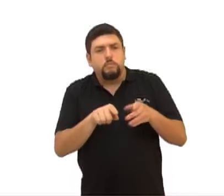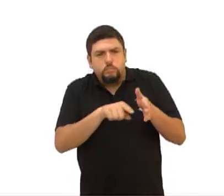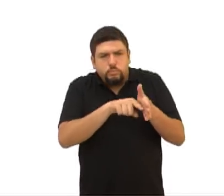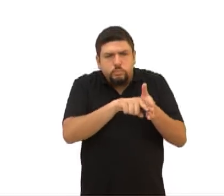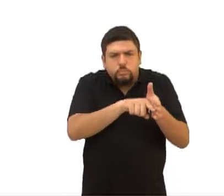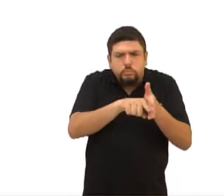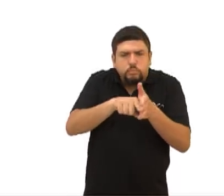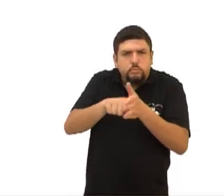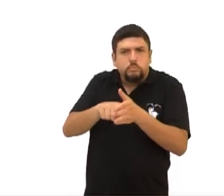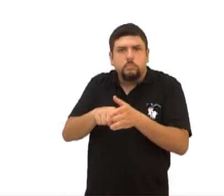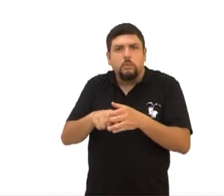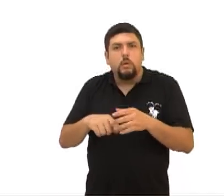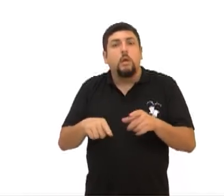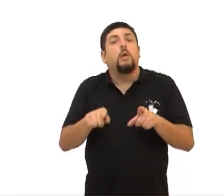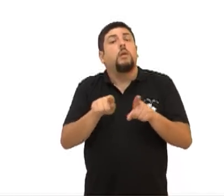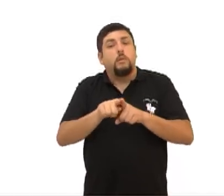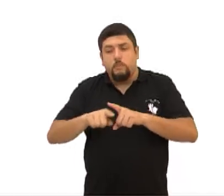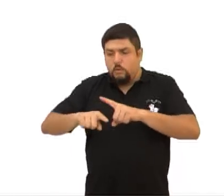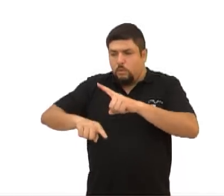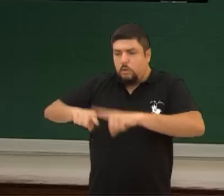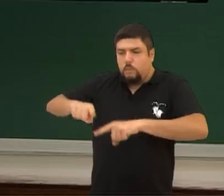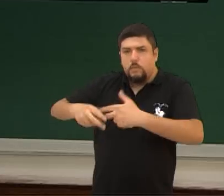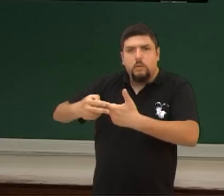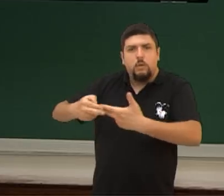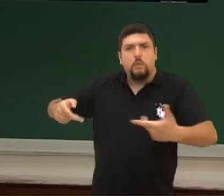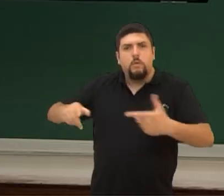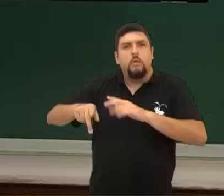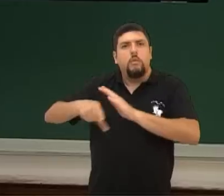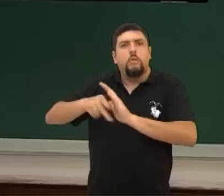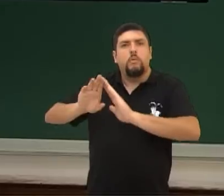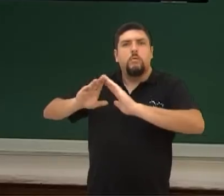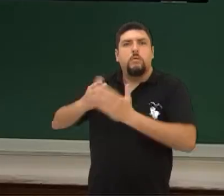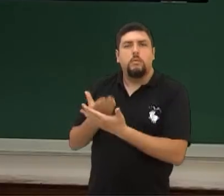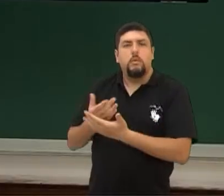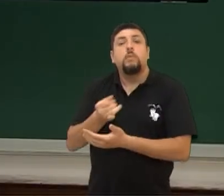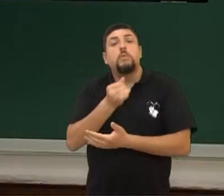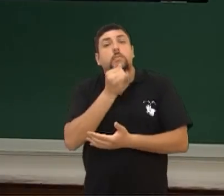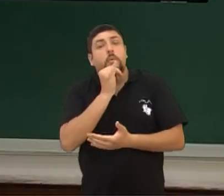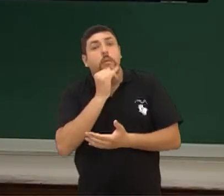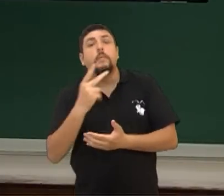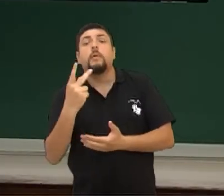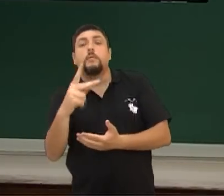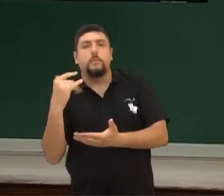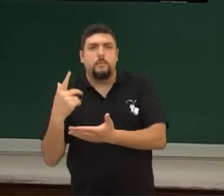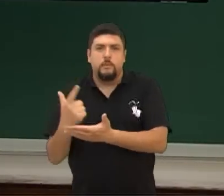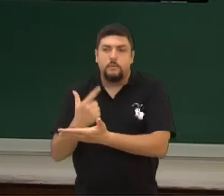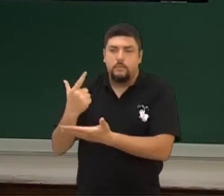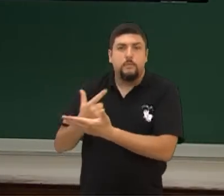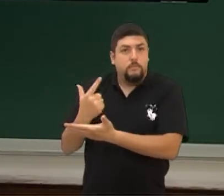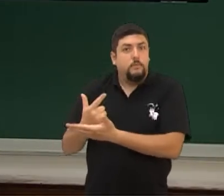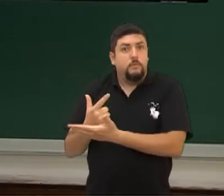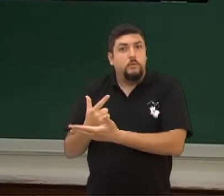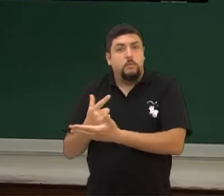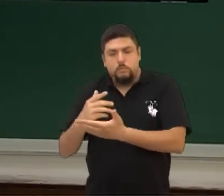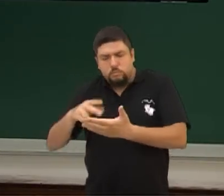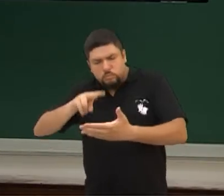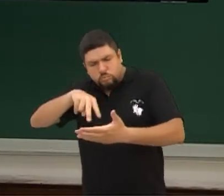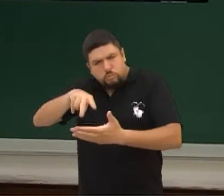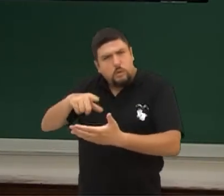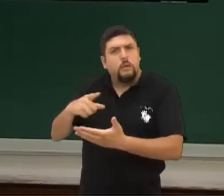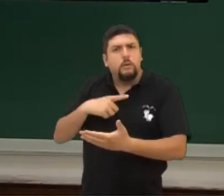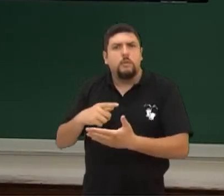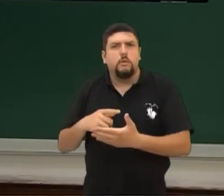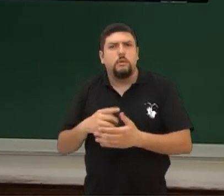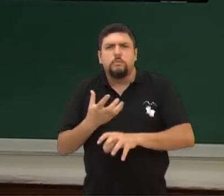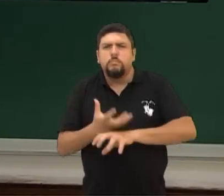podemos encontrar em materiais didáticos, por exemplo, o nosso livro didático. Então, às vezes vai aparecer isso em todas as disciplinas, em